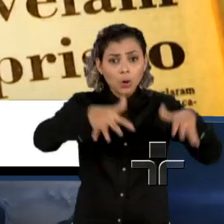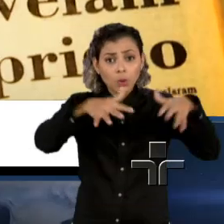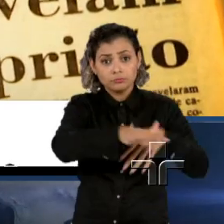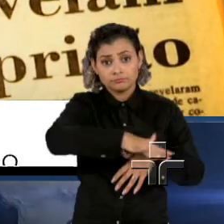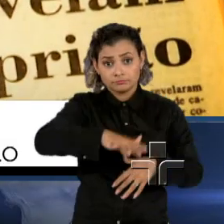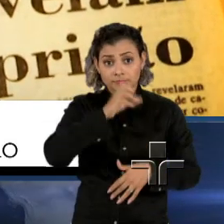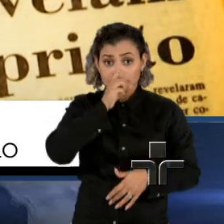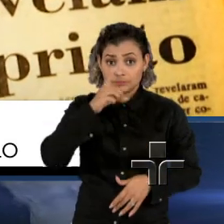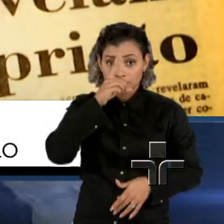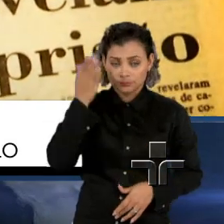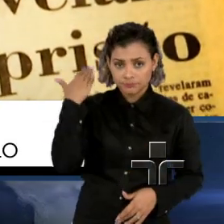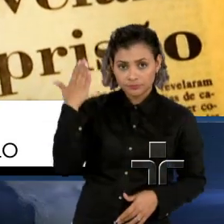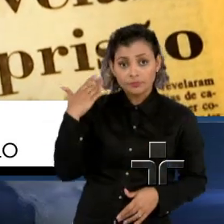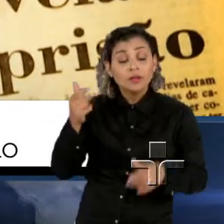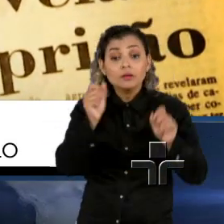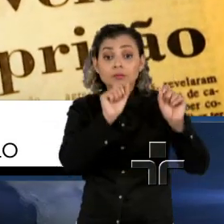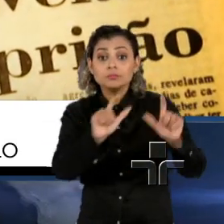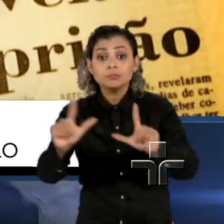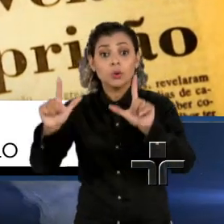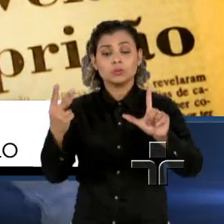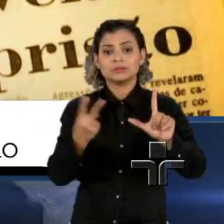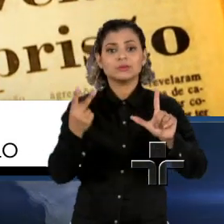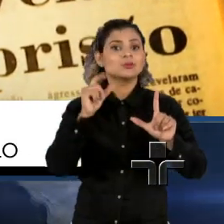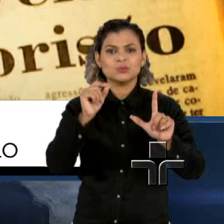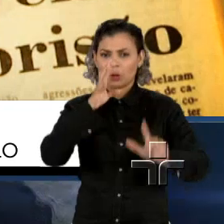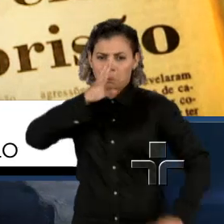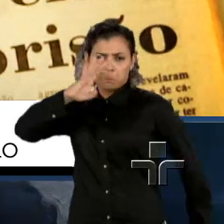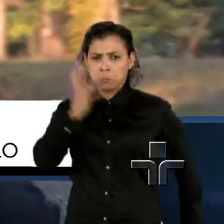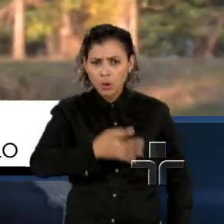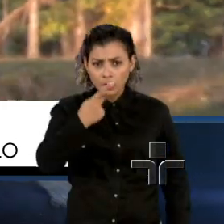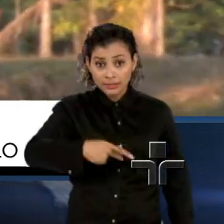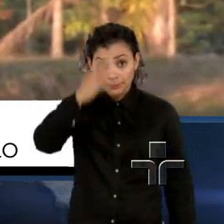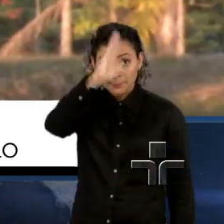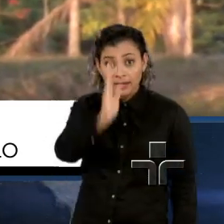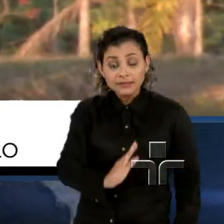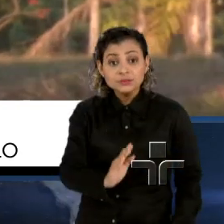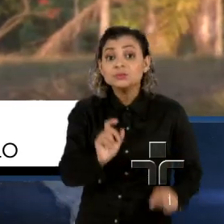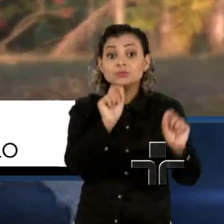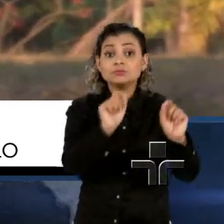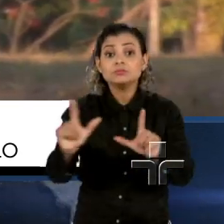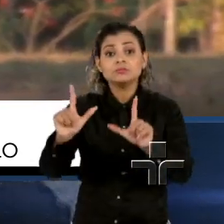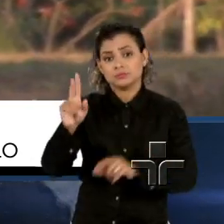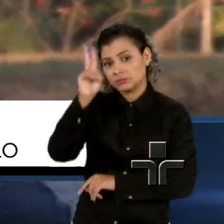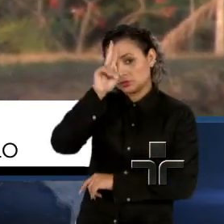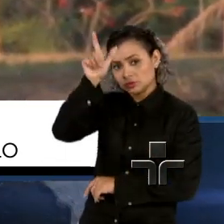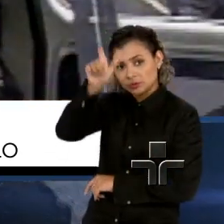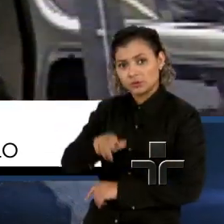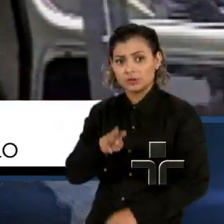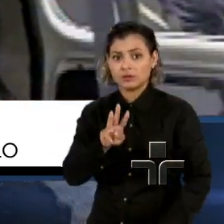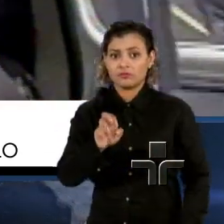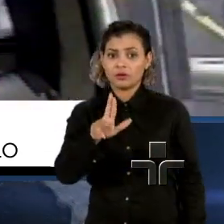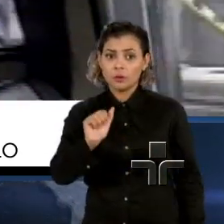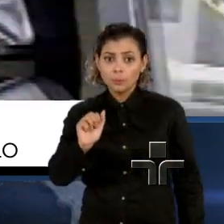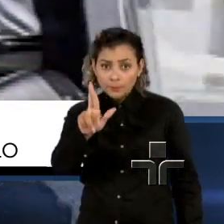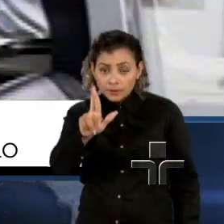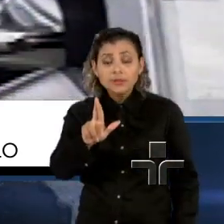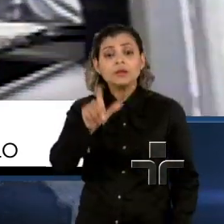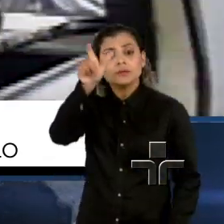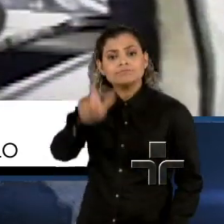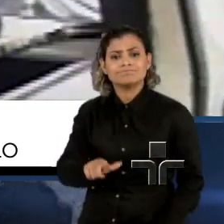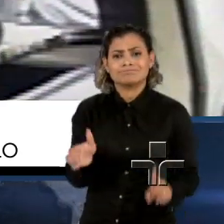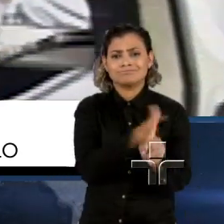segunda reportagem da série especial Olhos que Condenam no Brasil, a história de Valmir da Silva, que foi torturado e